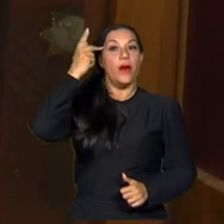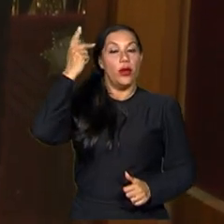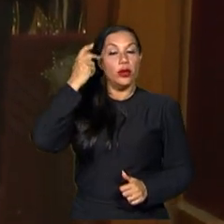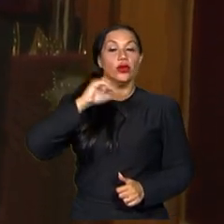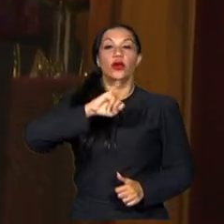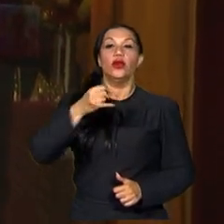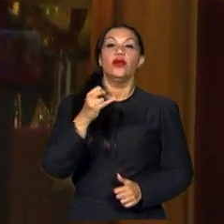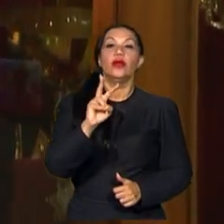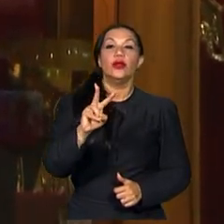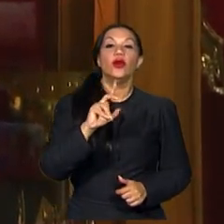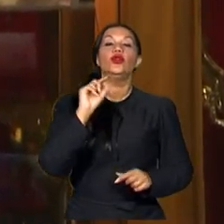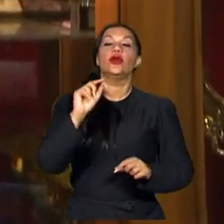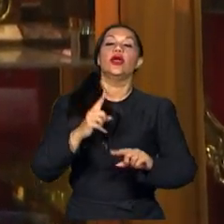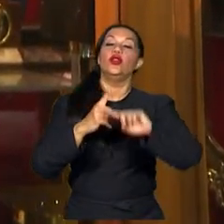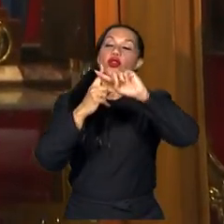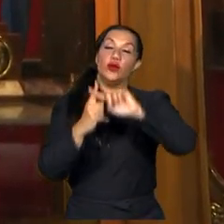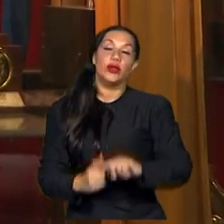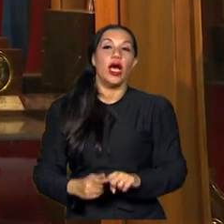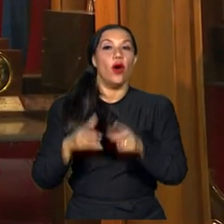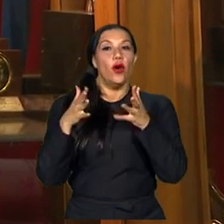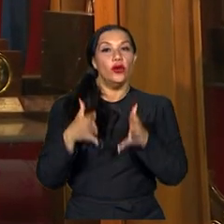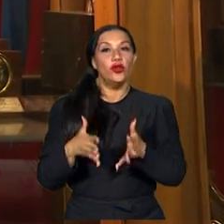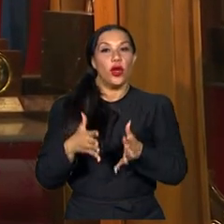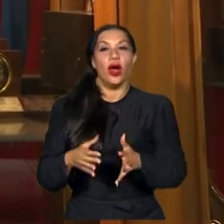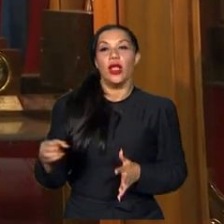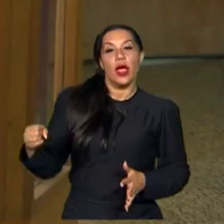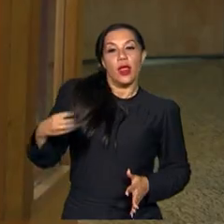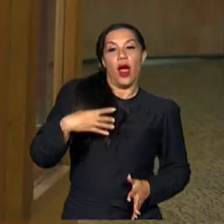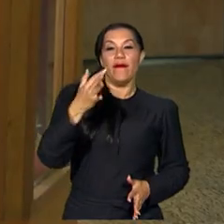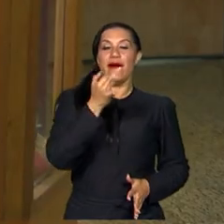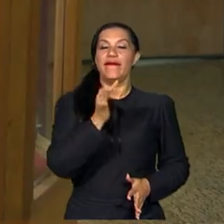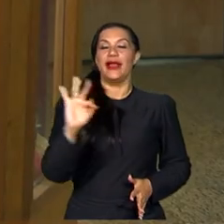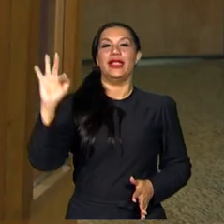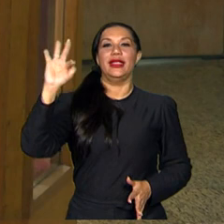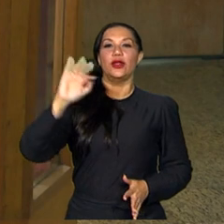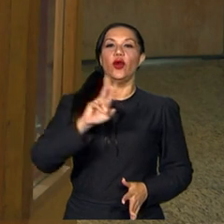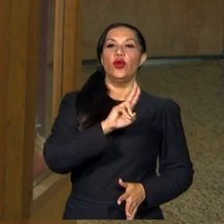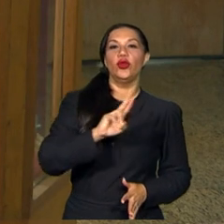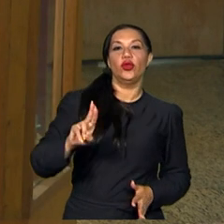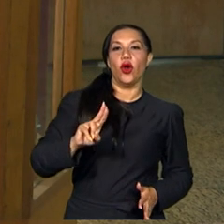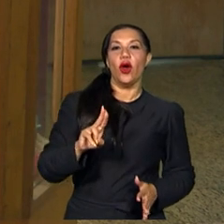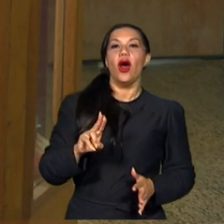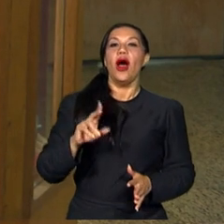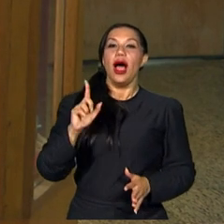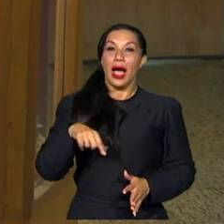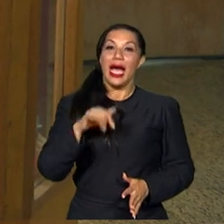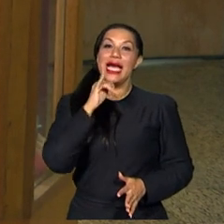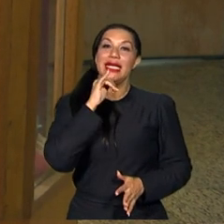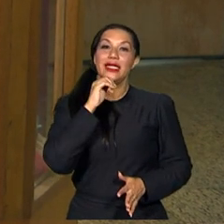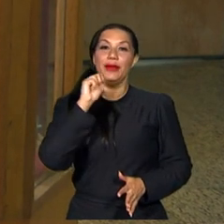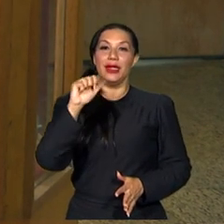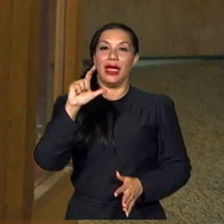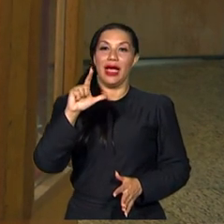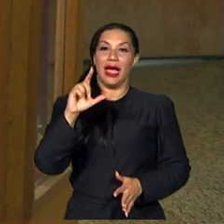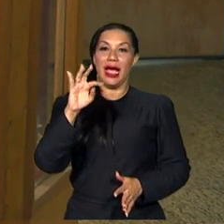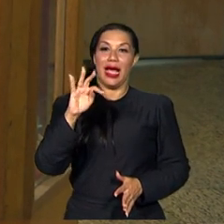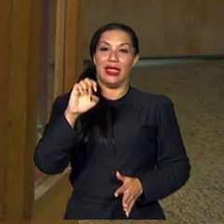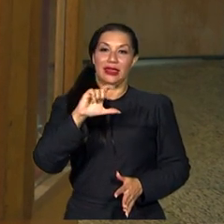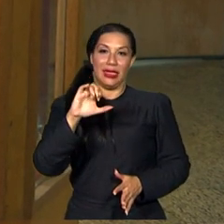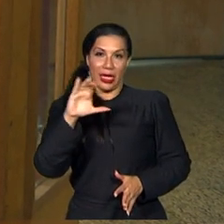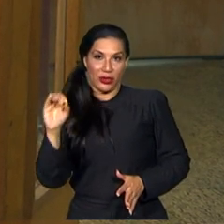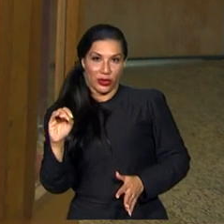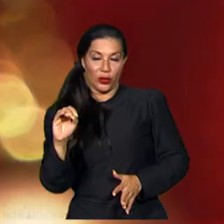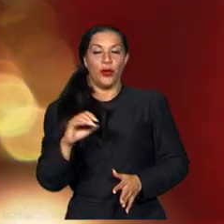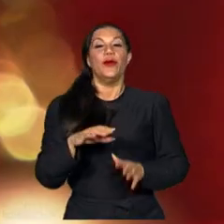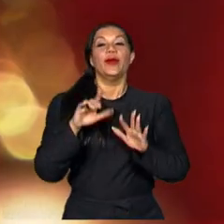Juventus passa a disputar seus jogos na nova federação, com o nome de Clube Atlético Fiorentino.